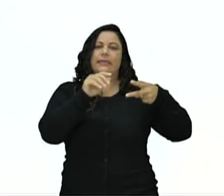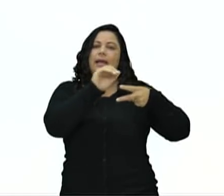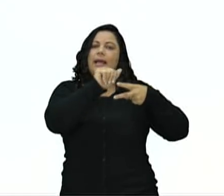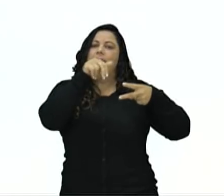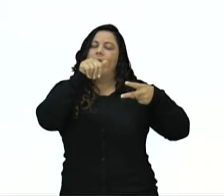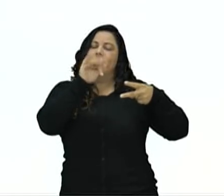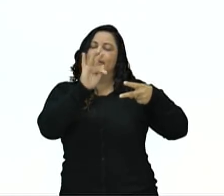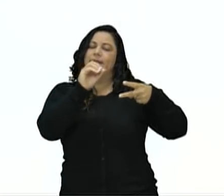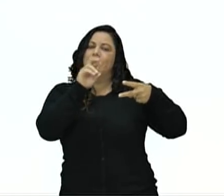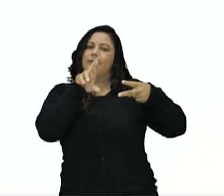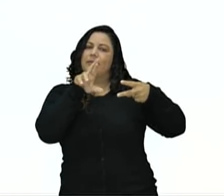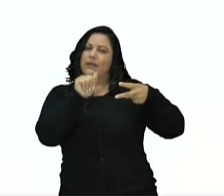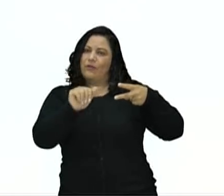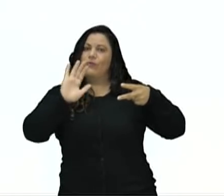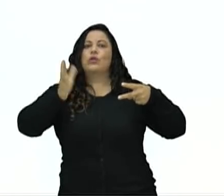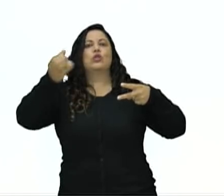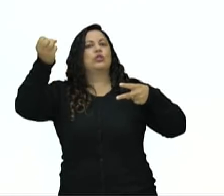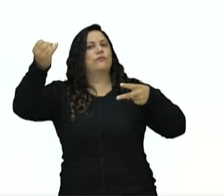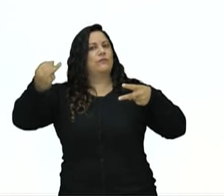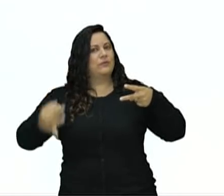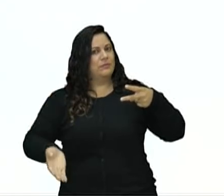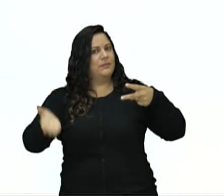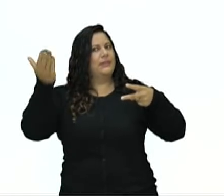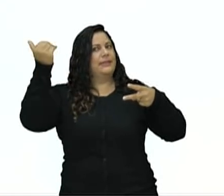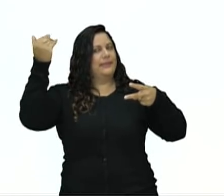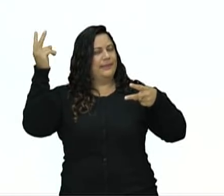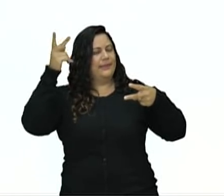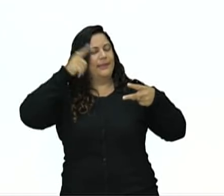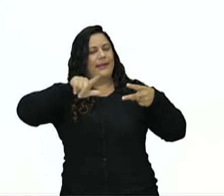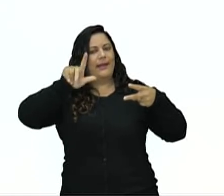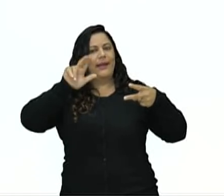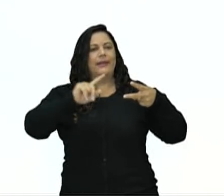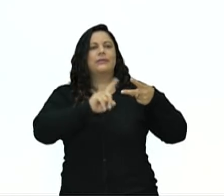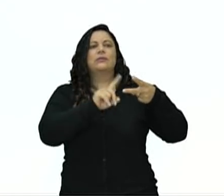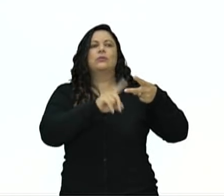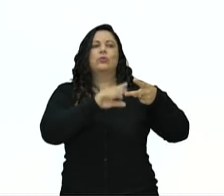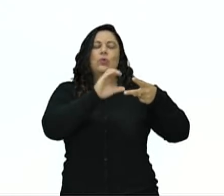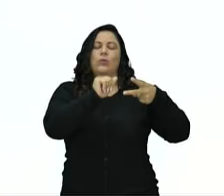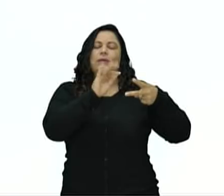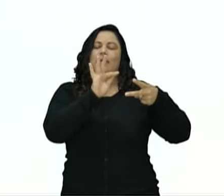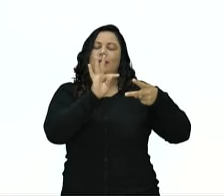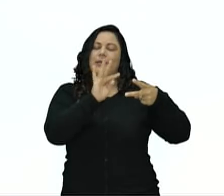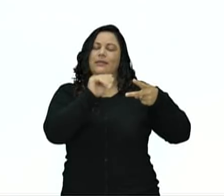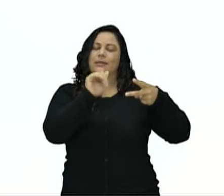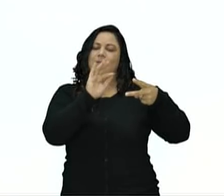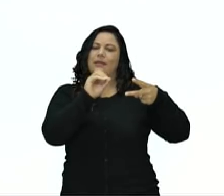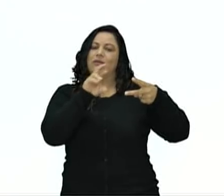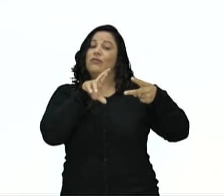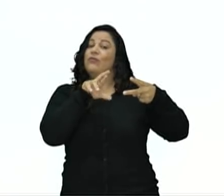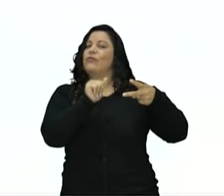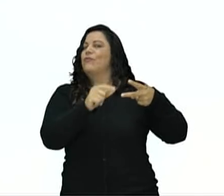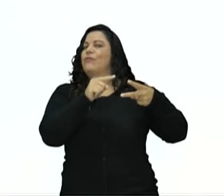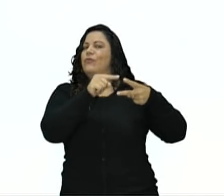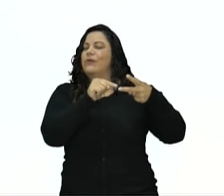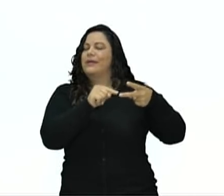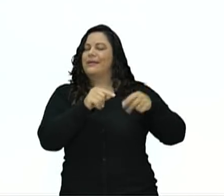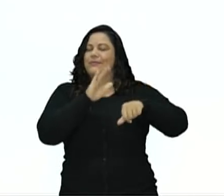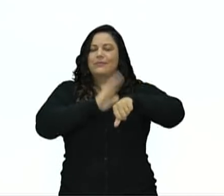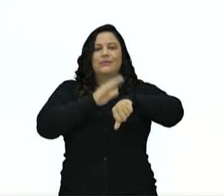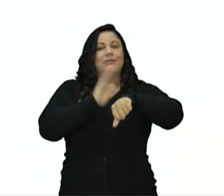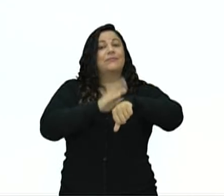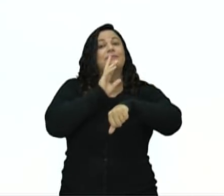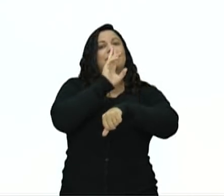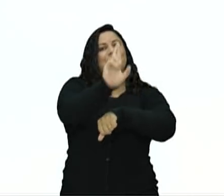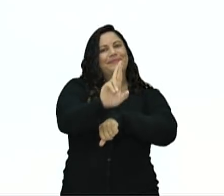já mencionado, ou catáfora, pois se refere a algo que será mencionado após a referência. Mais um tempo para mais essa tarefa